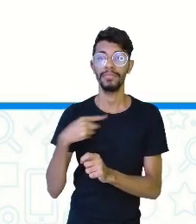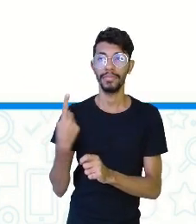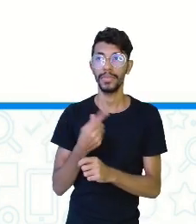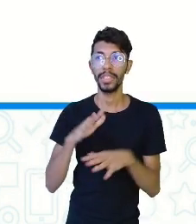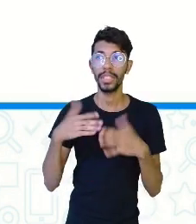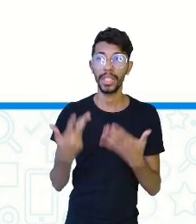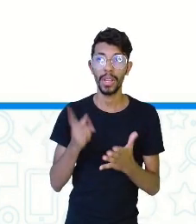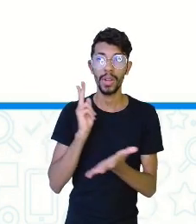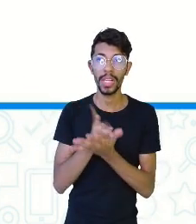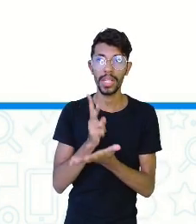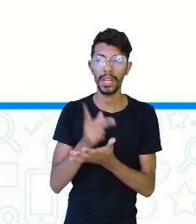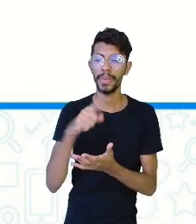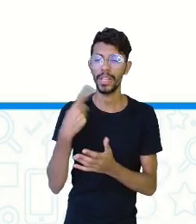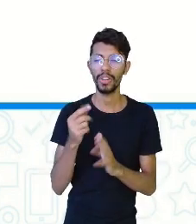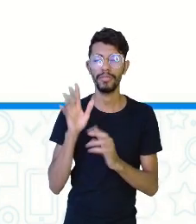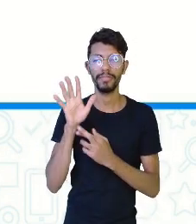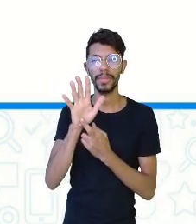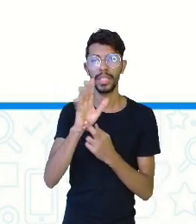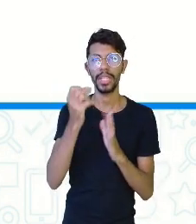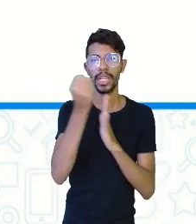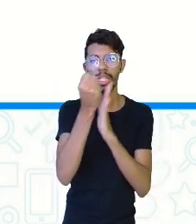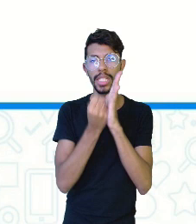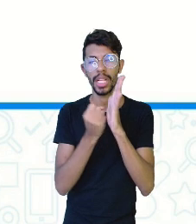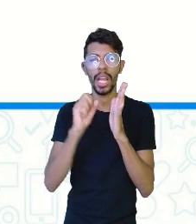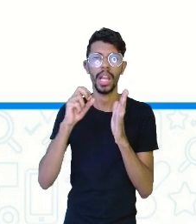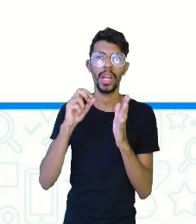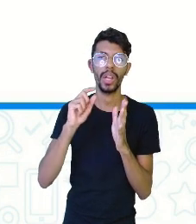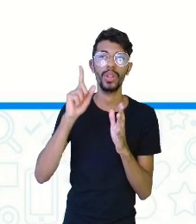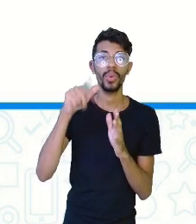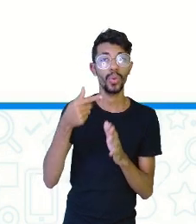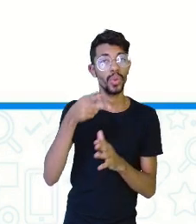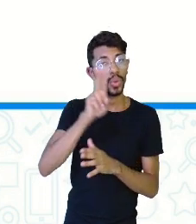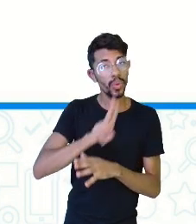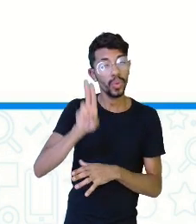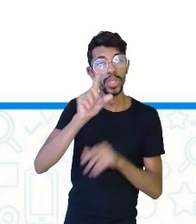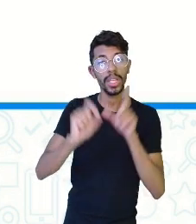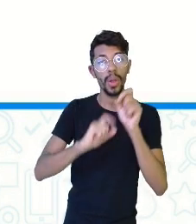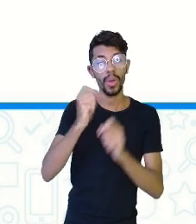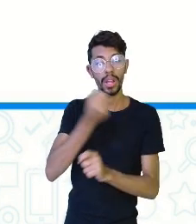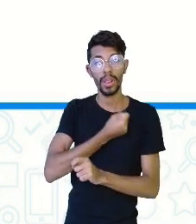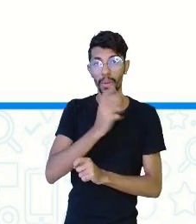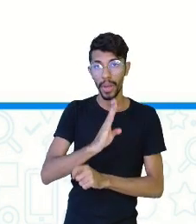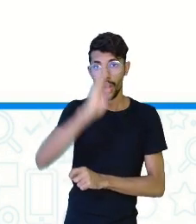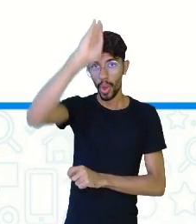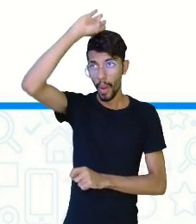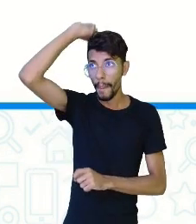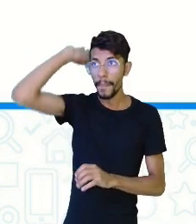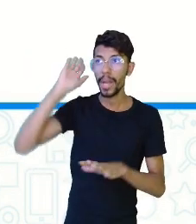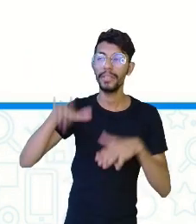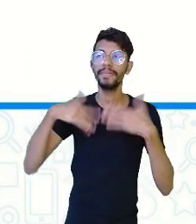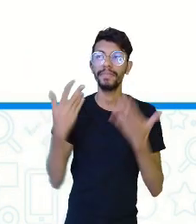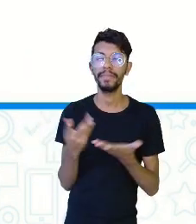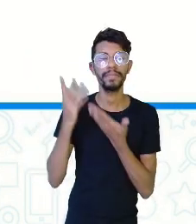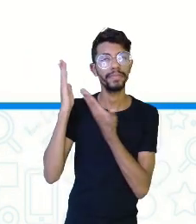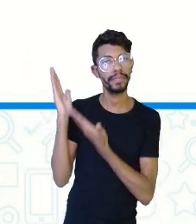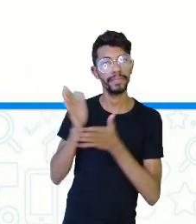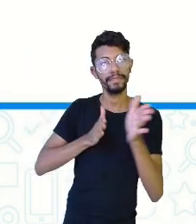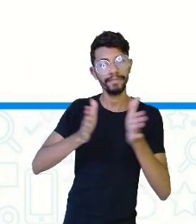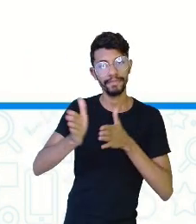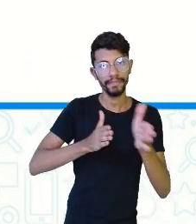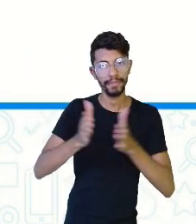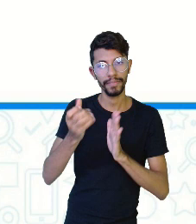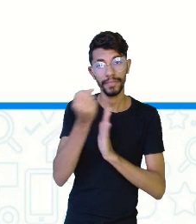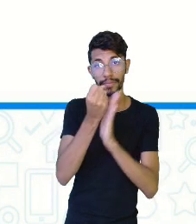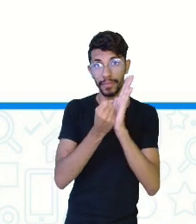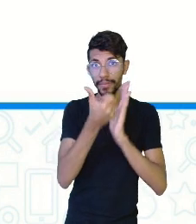gente vai representar séculos, nós representamos com algarismos romanos. Então, vamos voltar à leitura. Nesse período, que foi